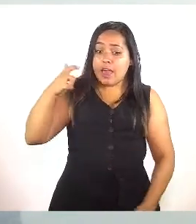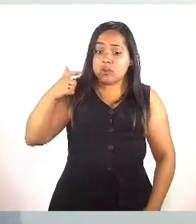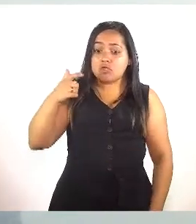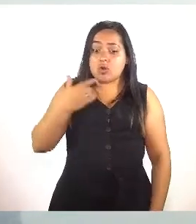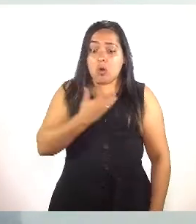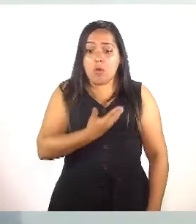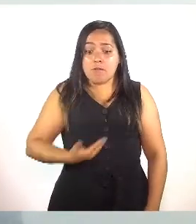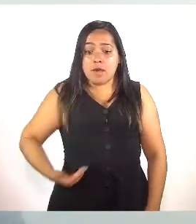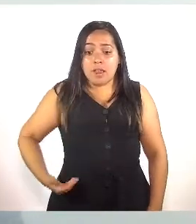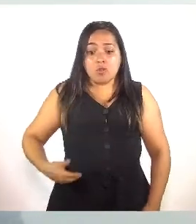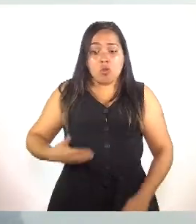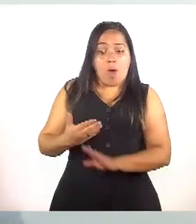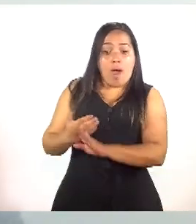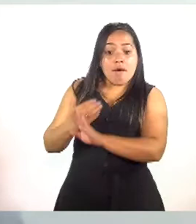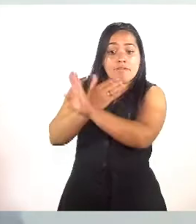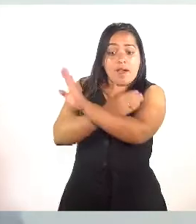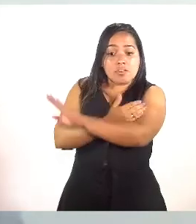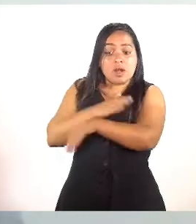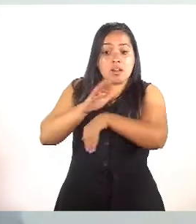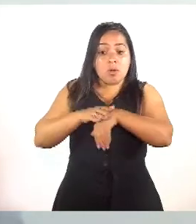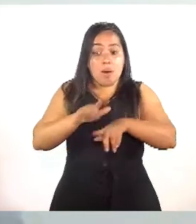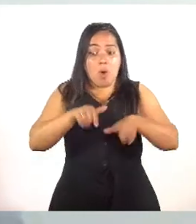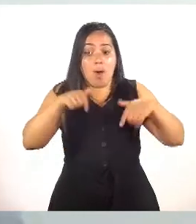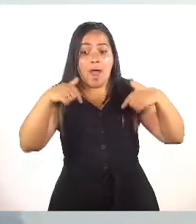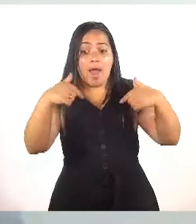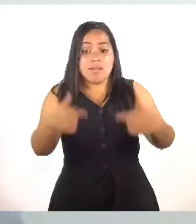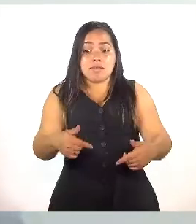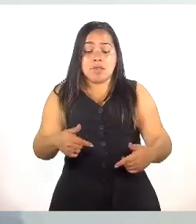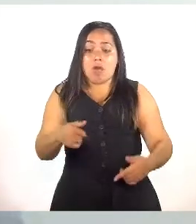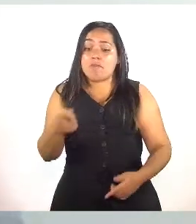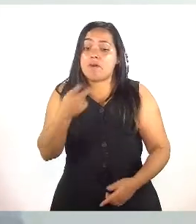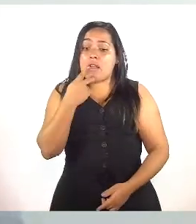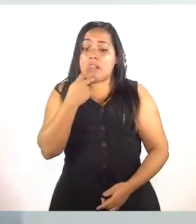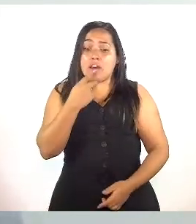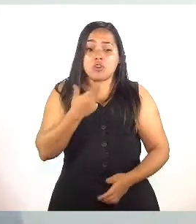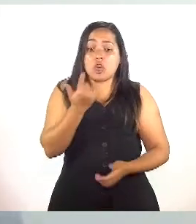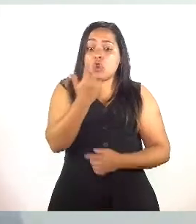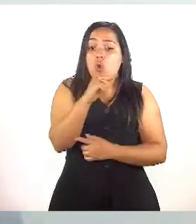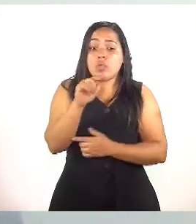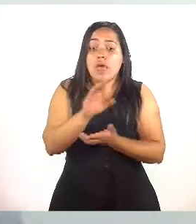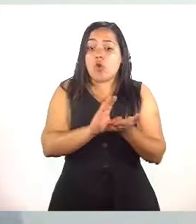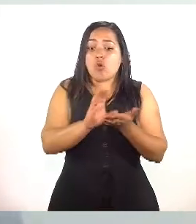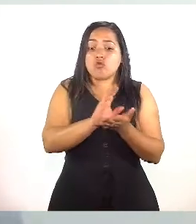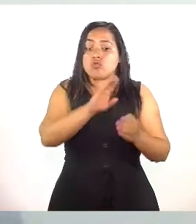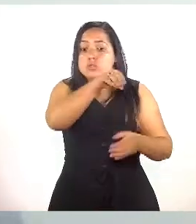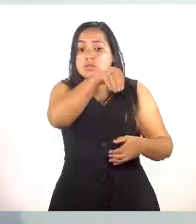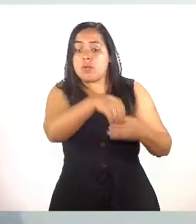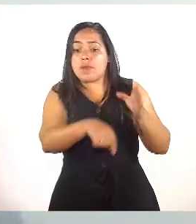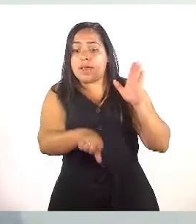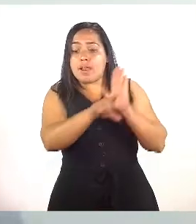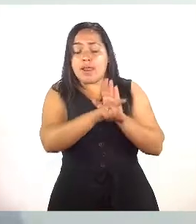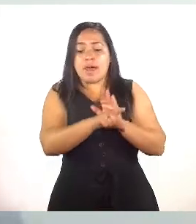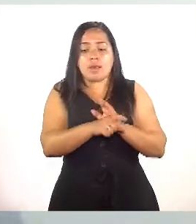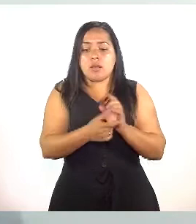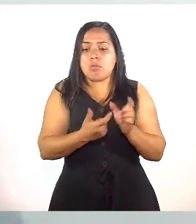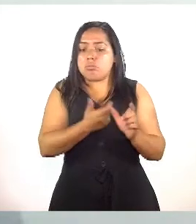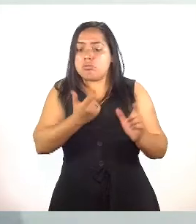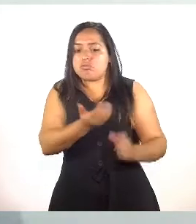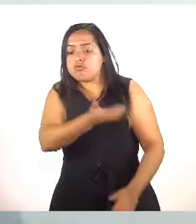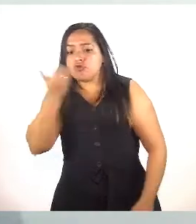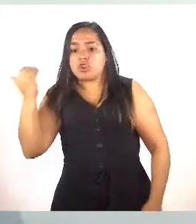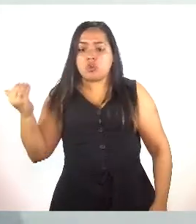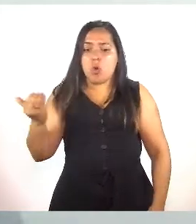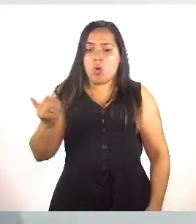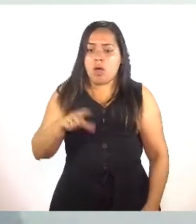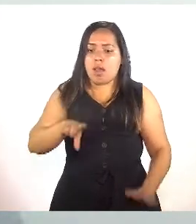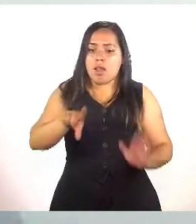afastado entrou uma ação direta de inconstitucionalidade e suspendeu a vigência da lei. A